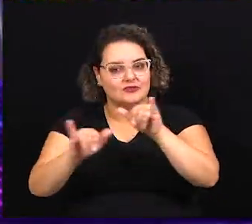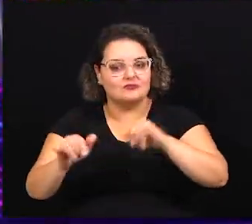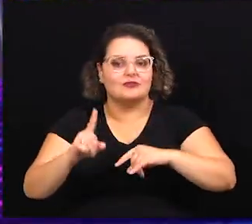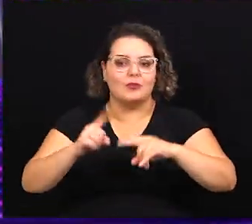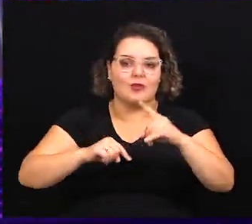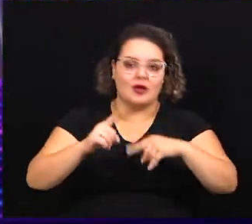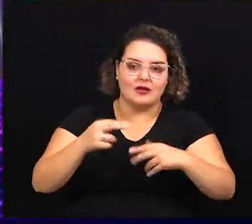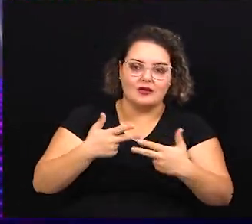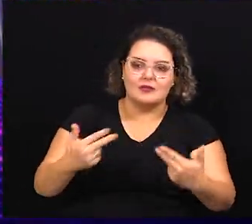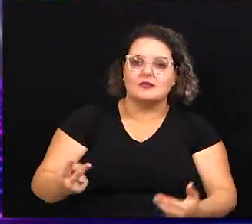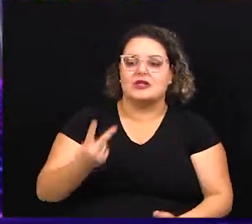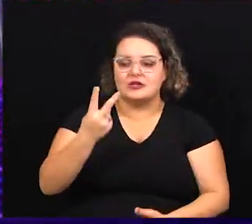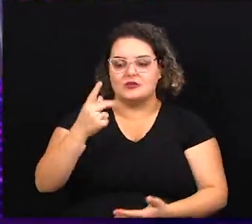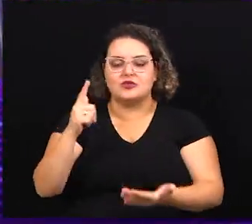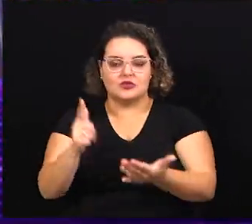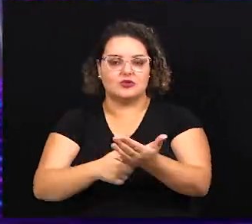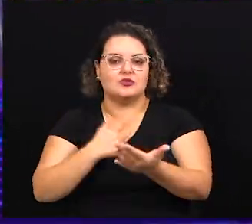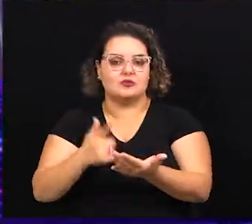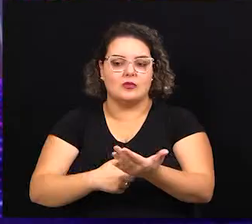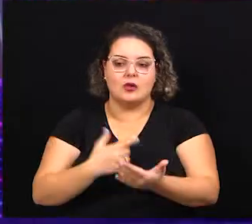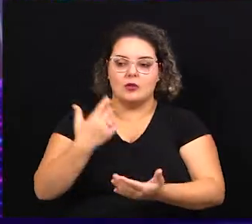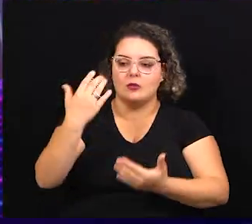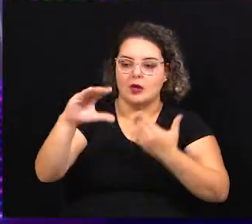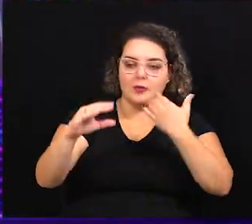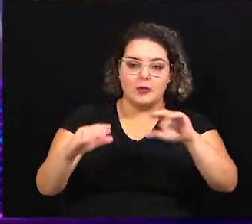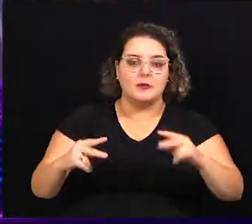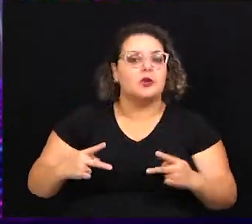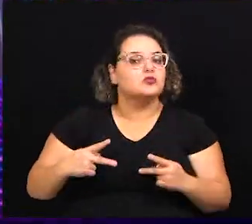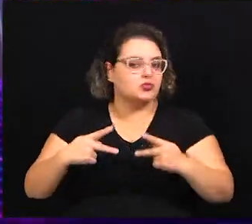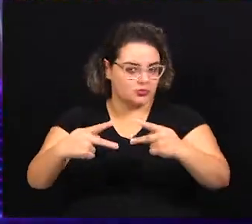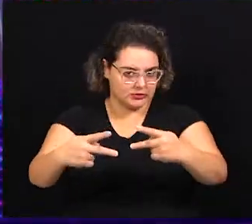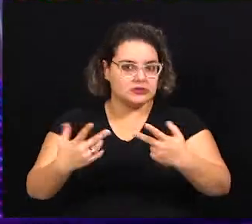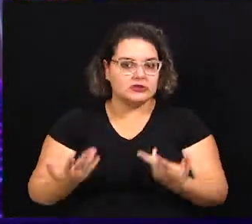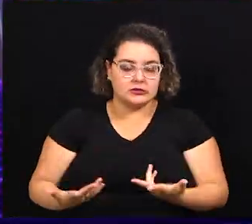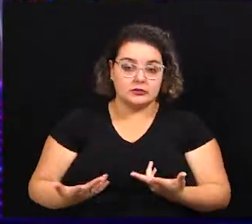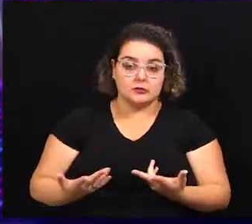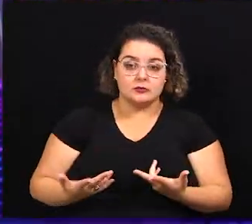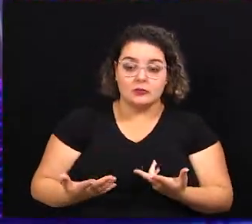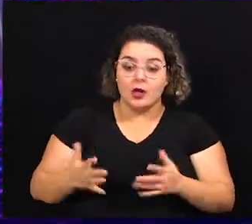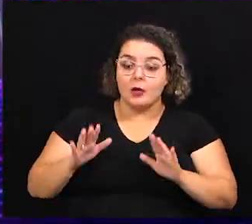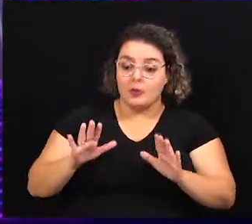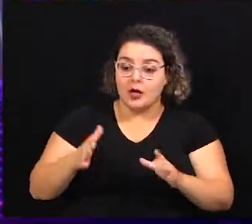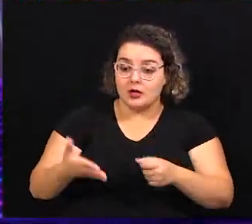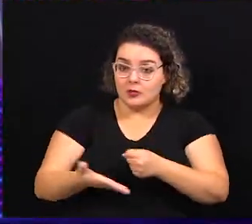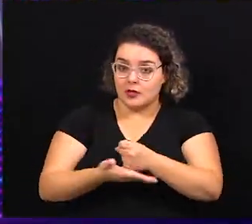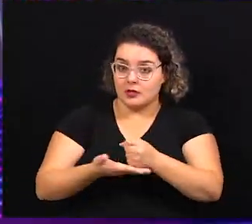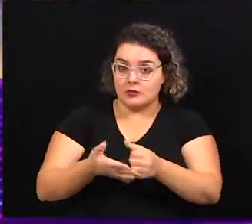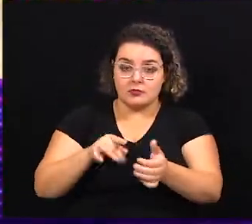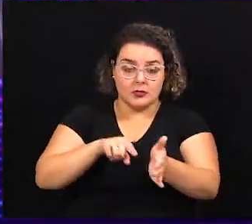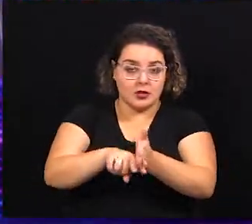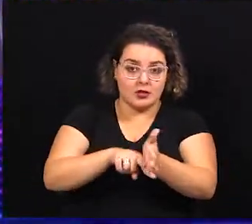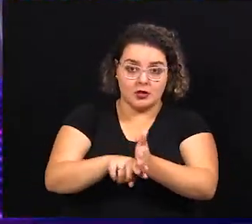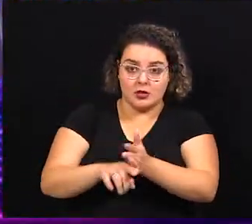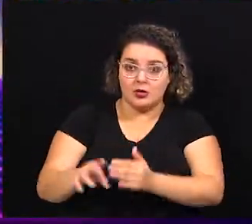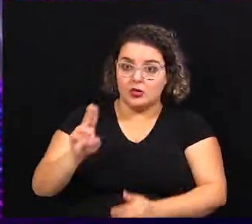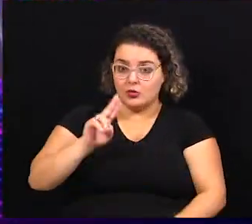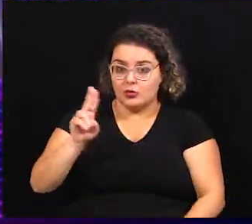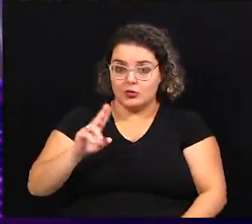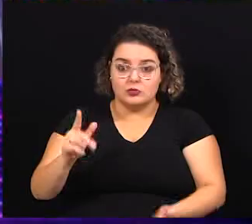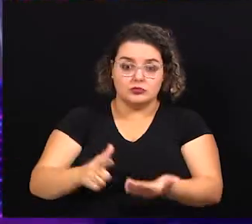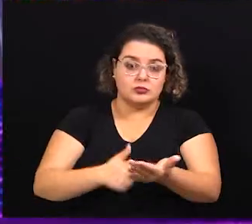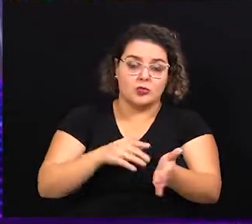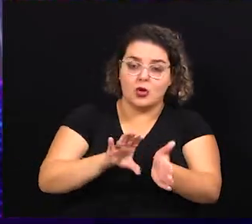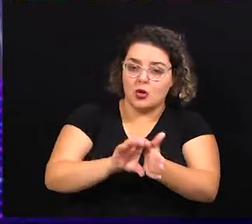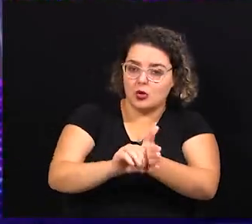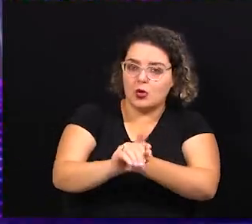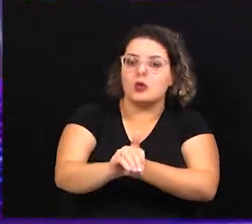lá eu divulgo bastante material sobre esses meus 2 livros, eu divulgo os links e etc. Só que, basicamente, se pesquisar o nome da